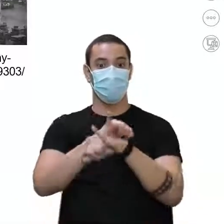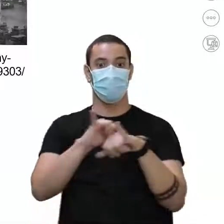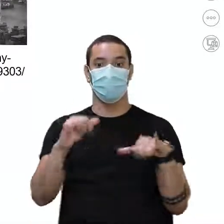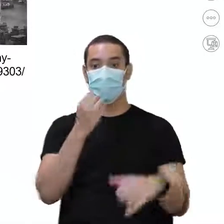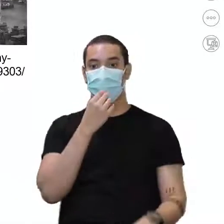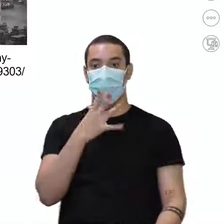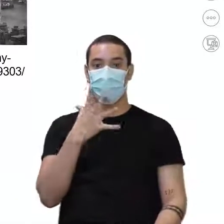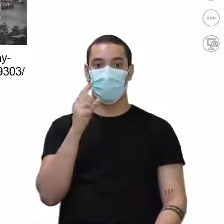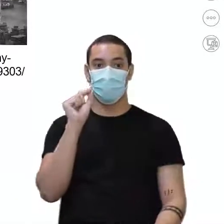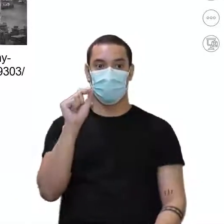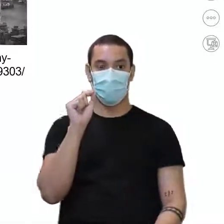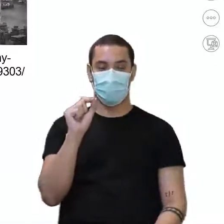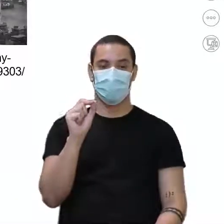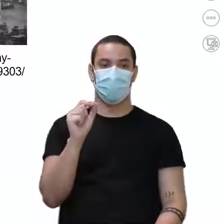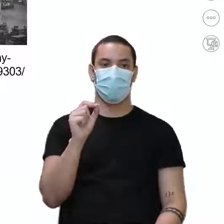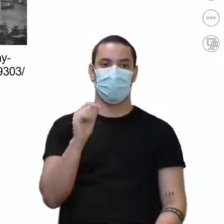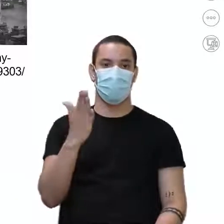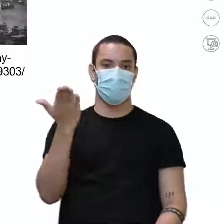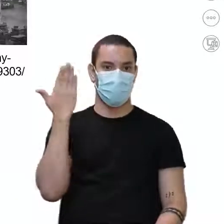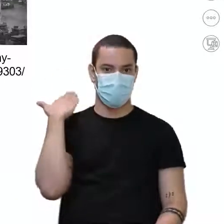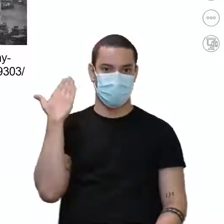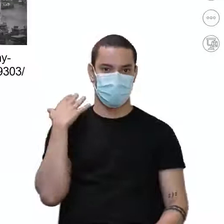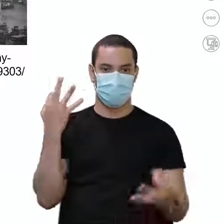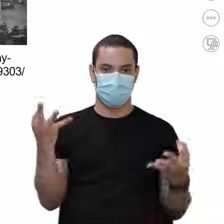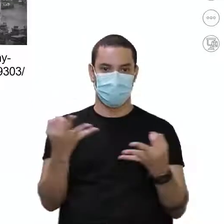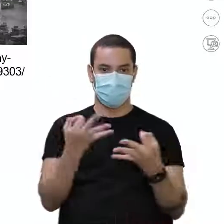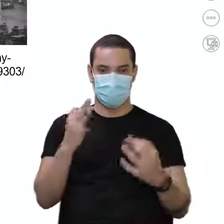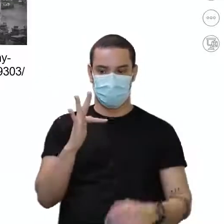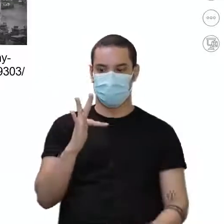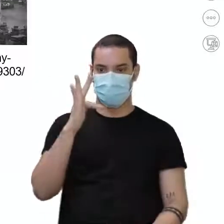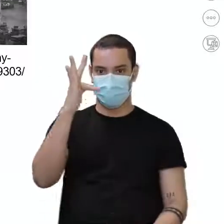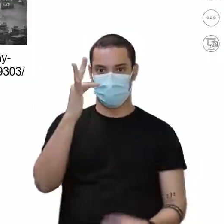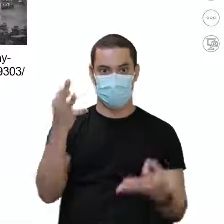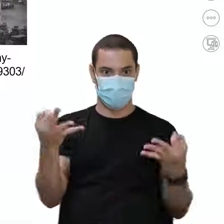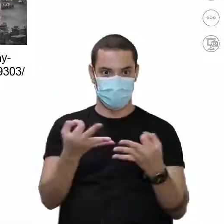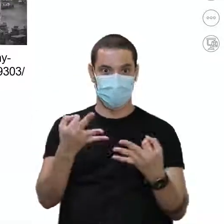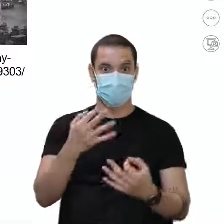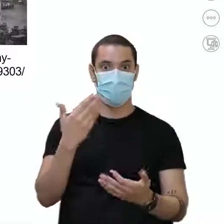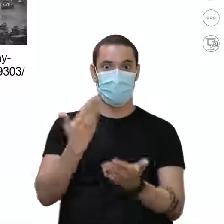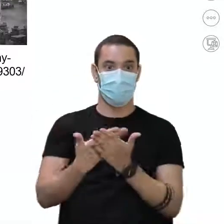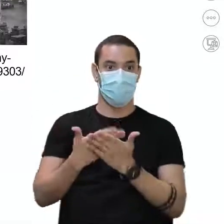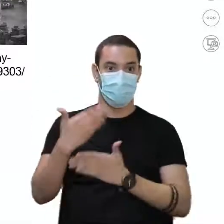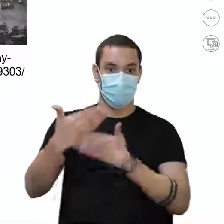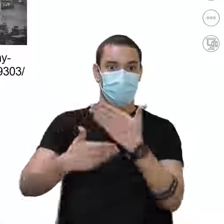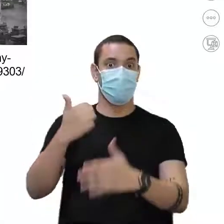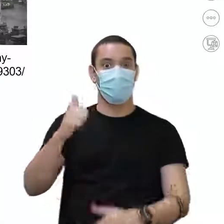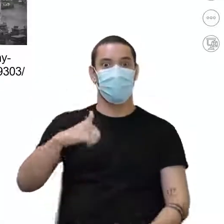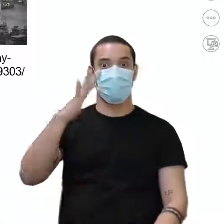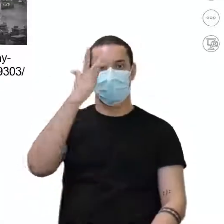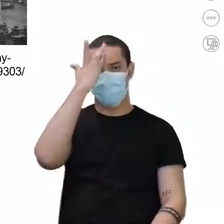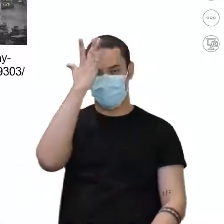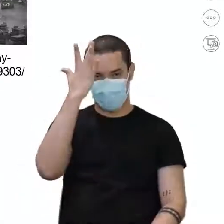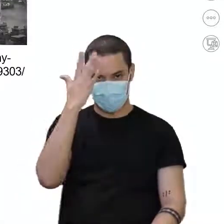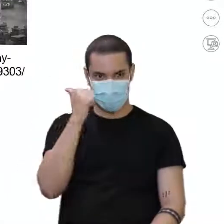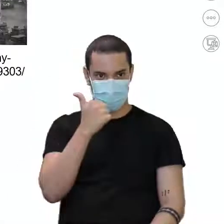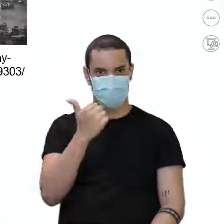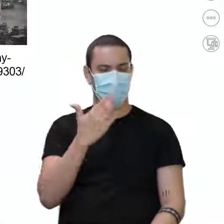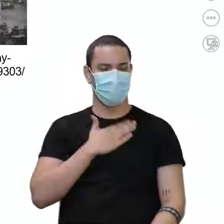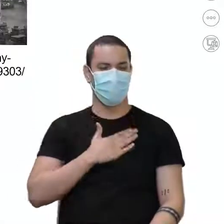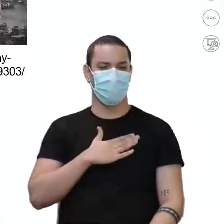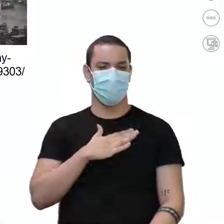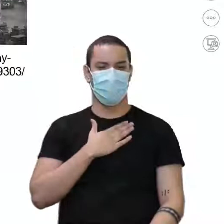que o passado contínuo, o passado perfeito, o futuro perfeito, que ainda vamos ver, eles são um pouco mais fáceis, tá? Então fica tranquilo